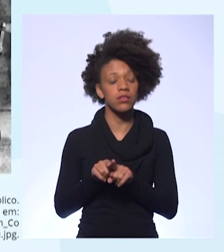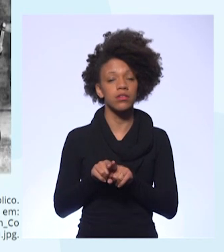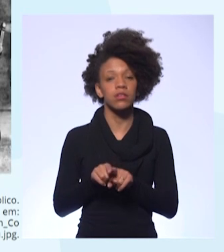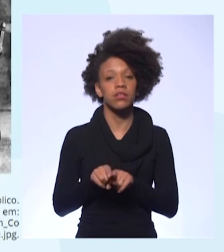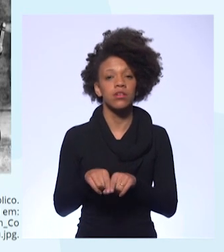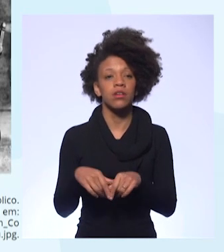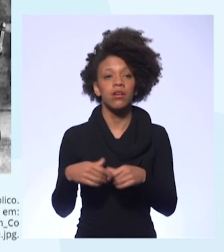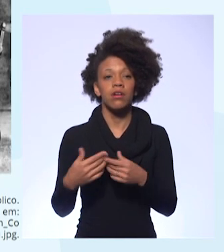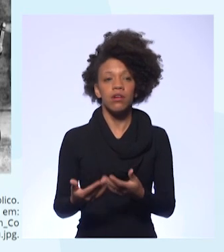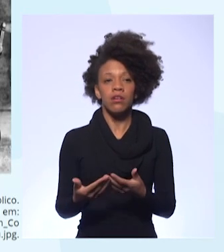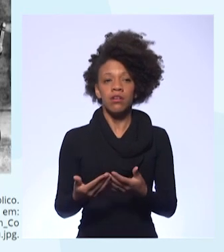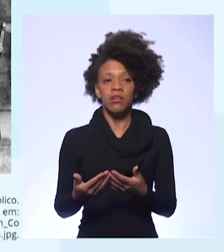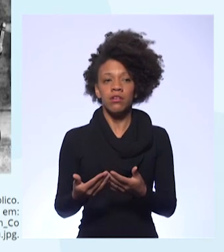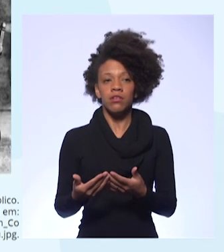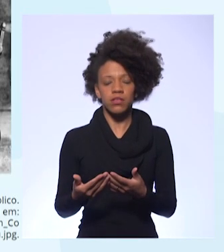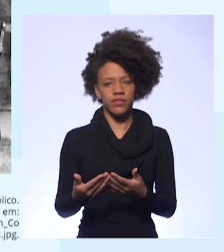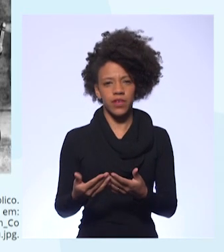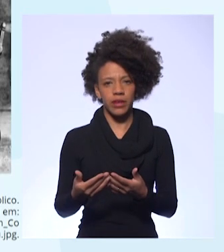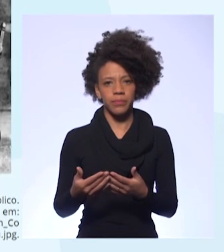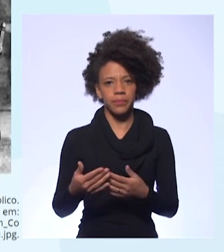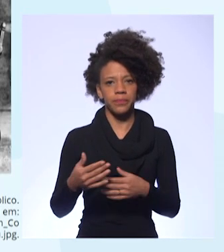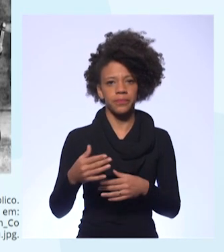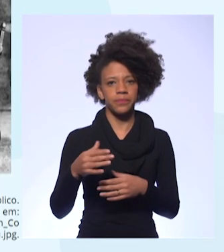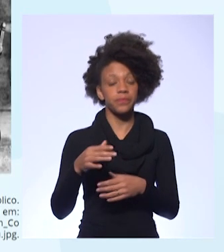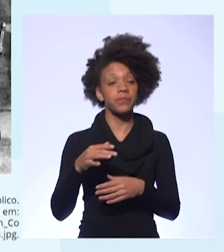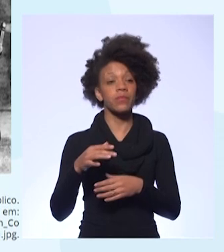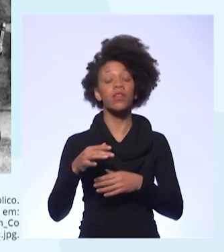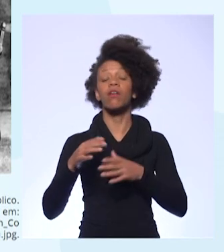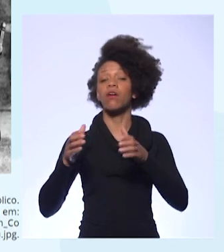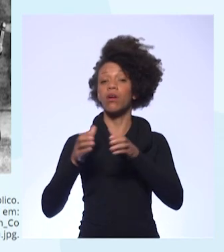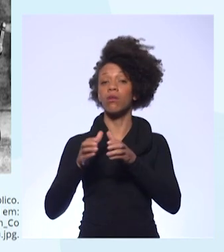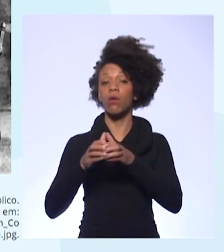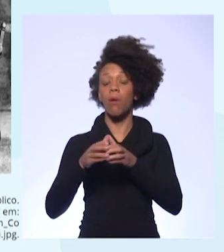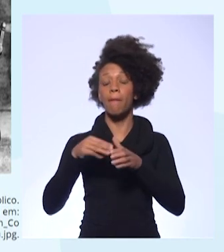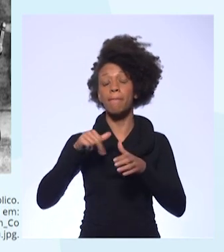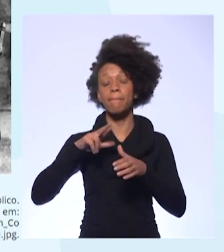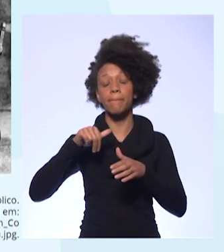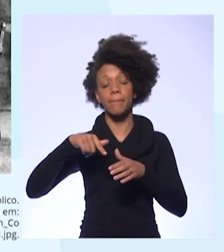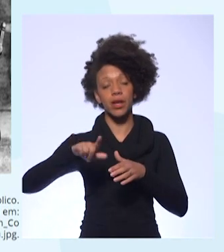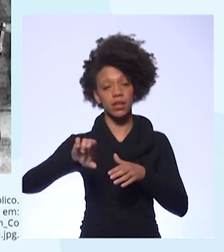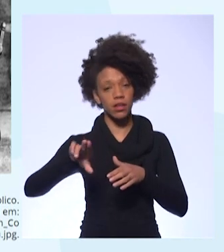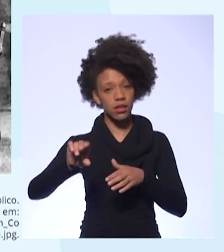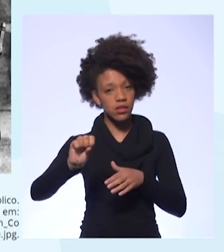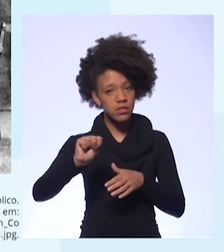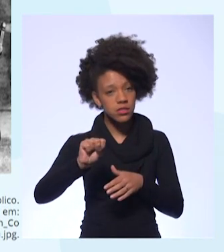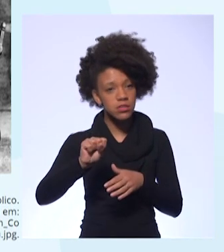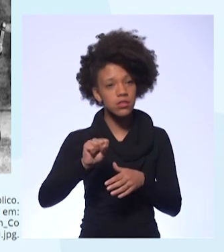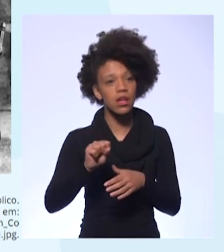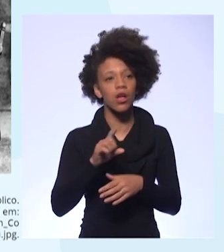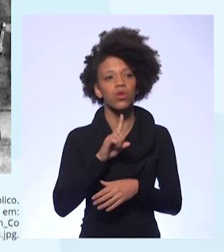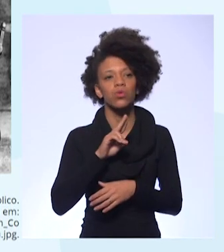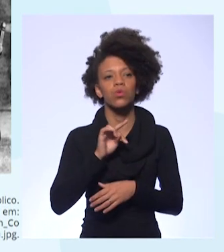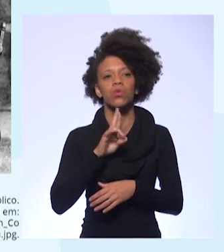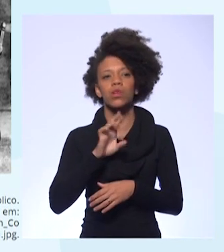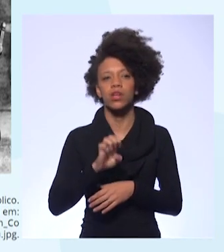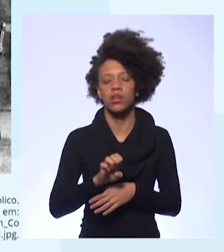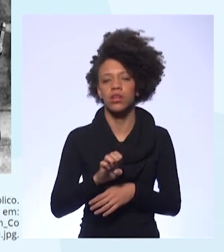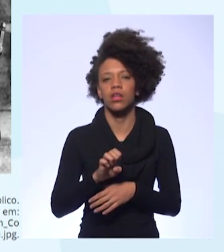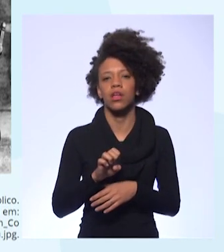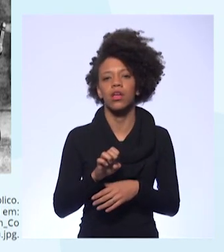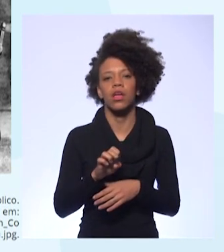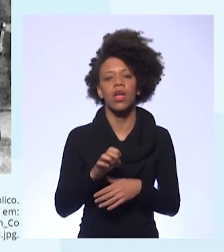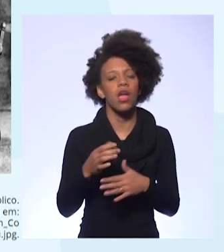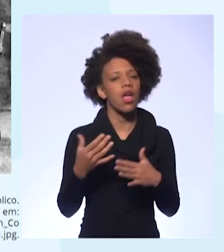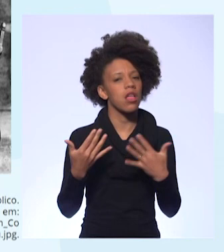retirasse do exército e no lugar dele fica o Conde D'Eu então o Marquês de Duque de Caxias ele